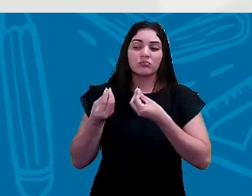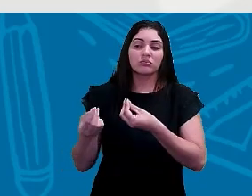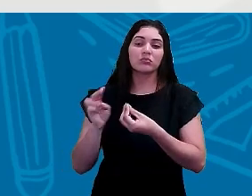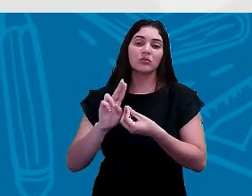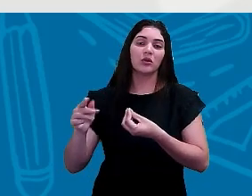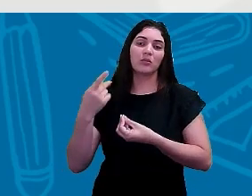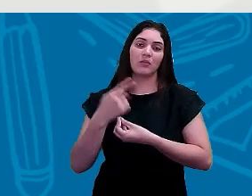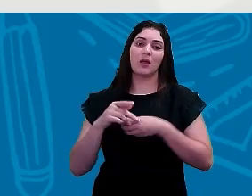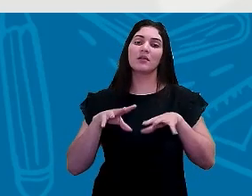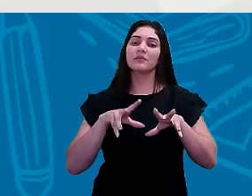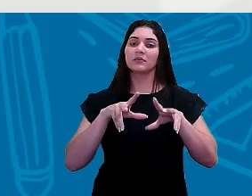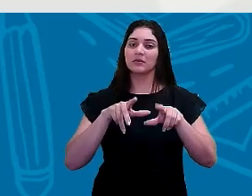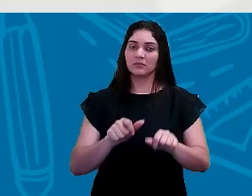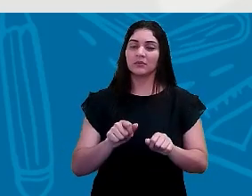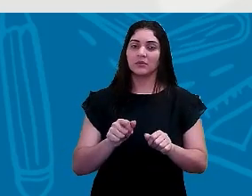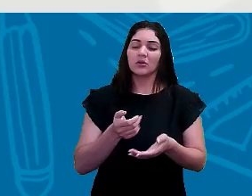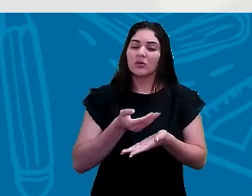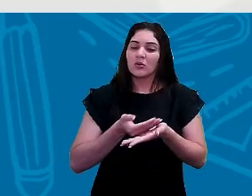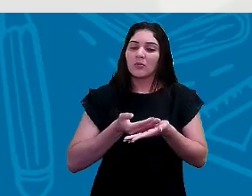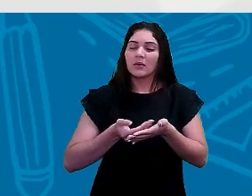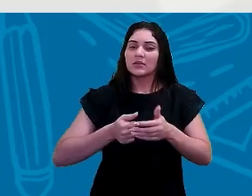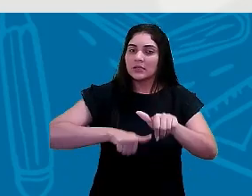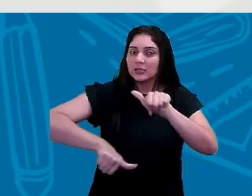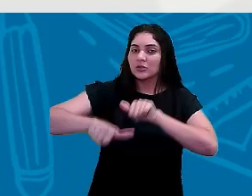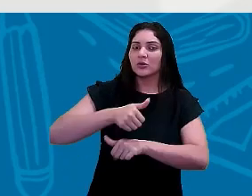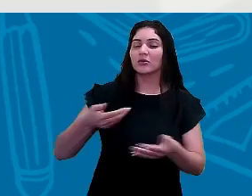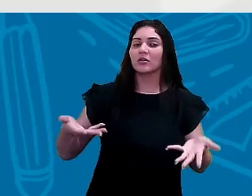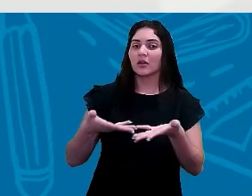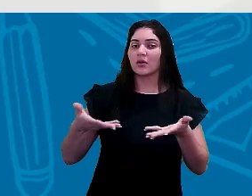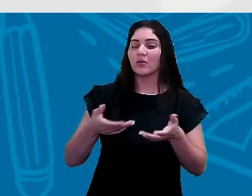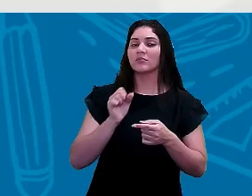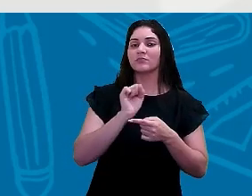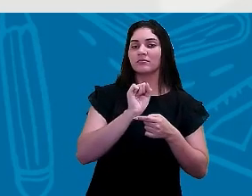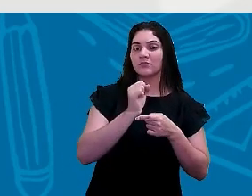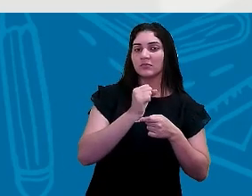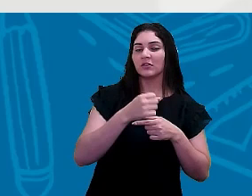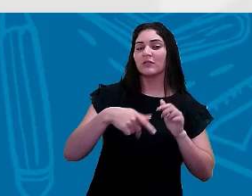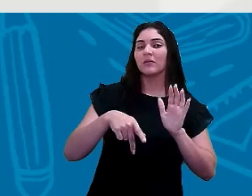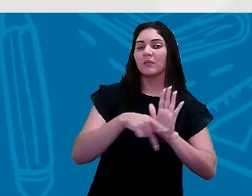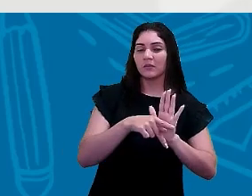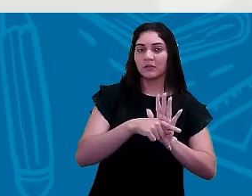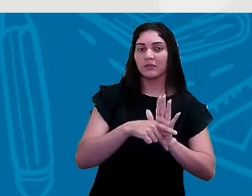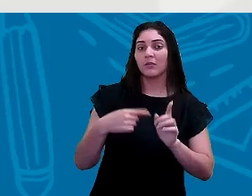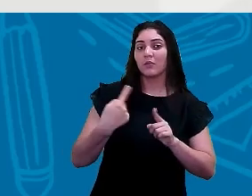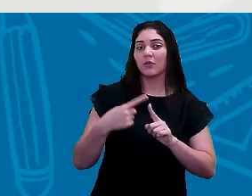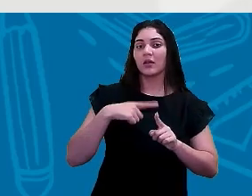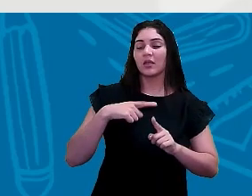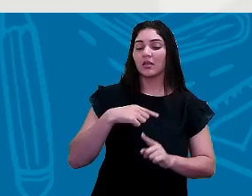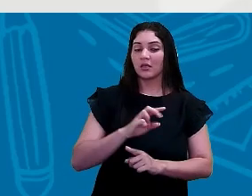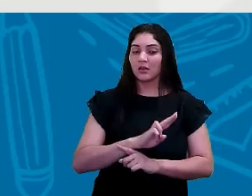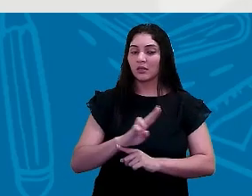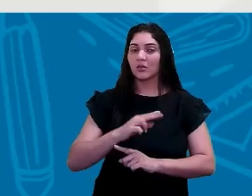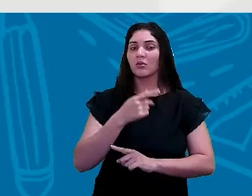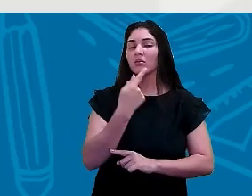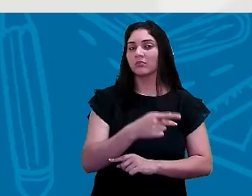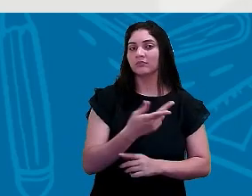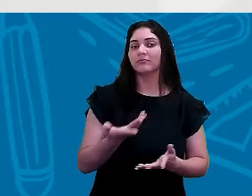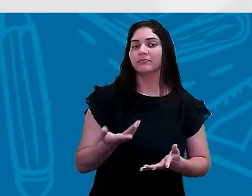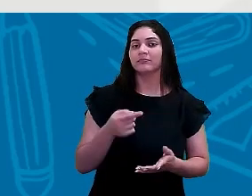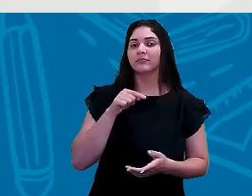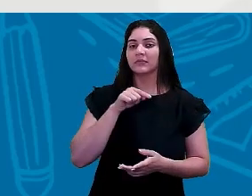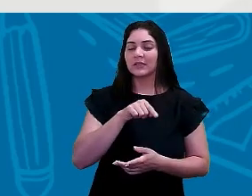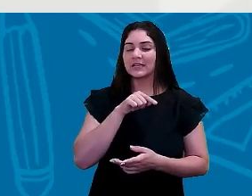animal. Então, ele passa a ser um substantivo próprio, porque ele tem nome, tá? Então, aquele